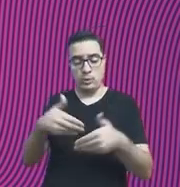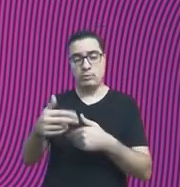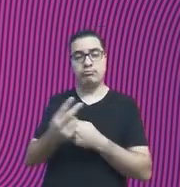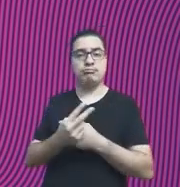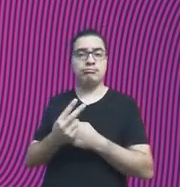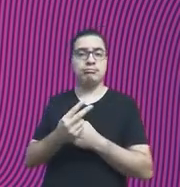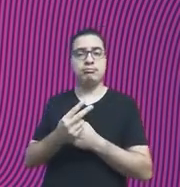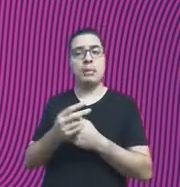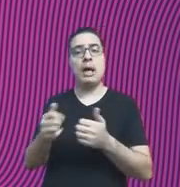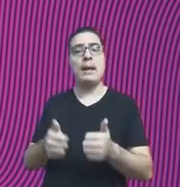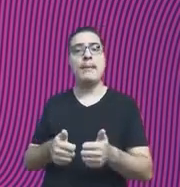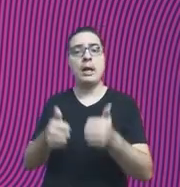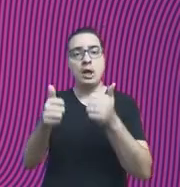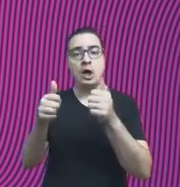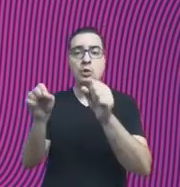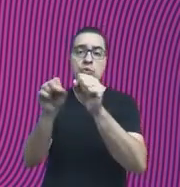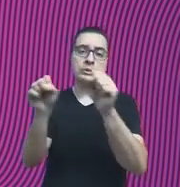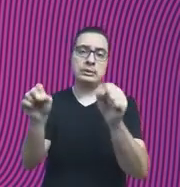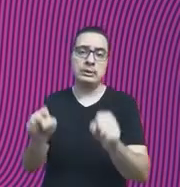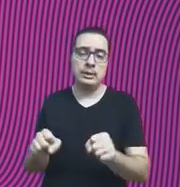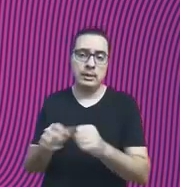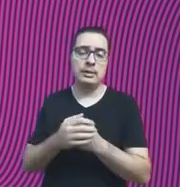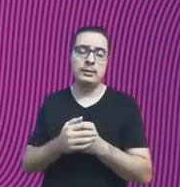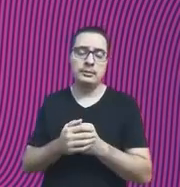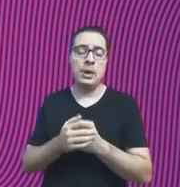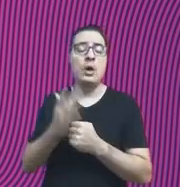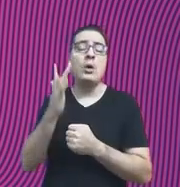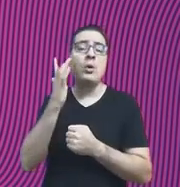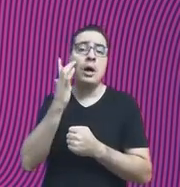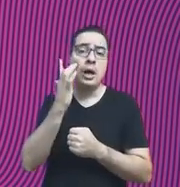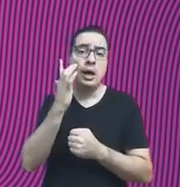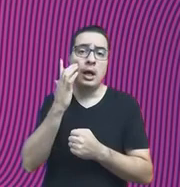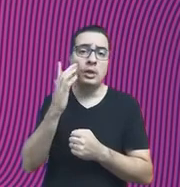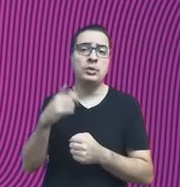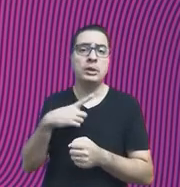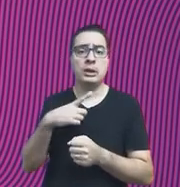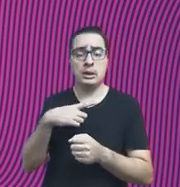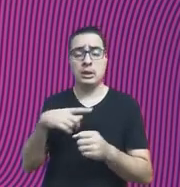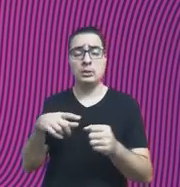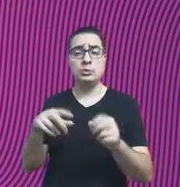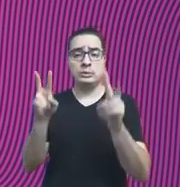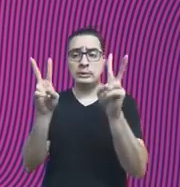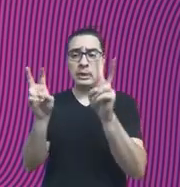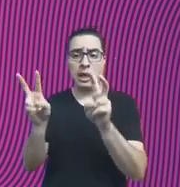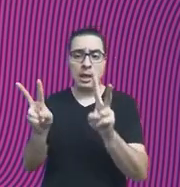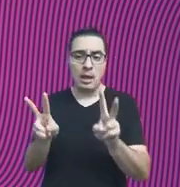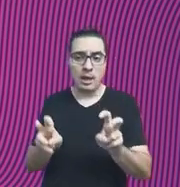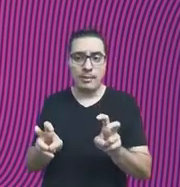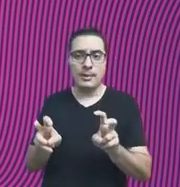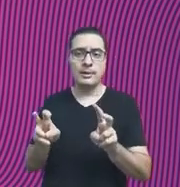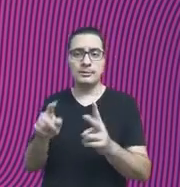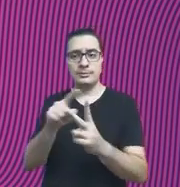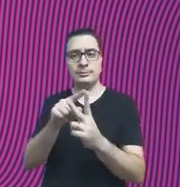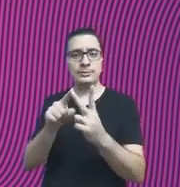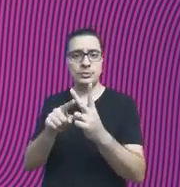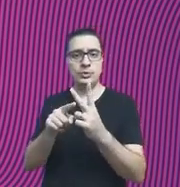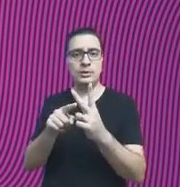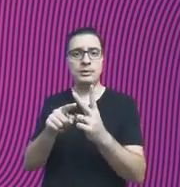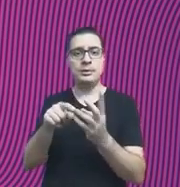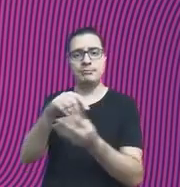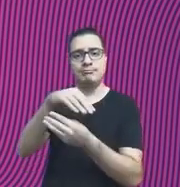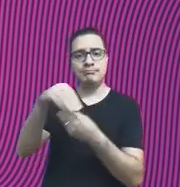o sistema. Eu acho que esses temas eles acabam se